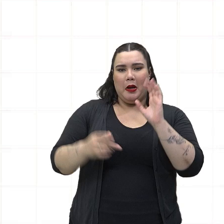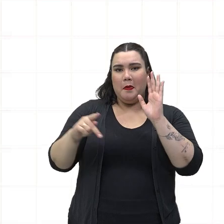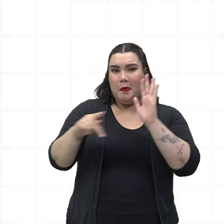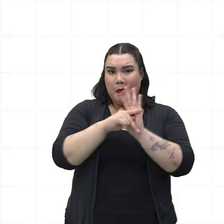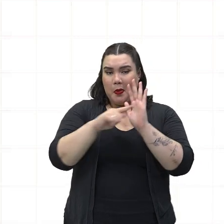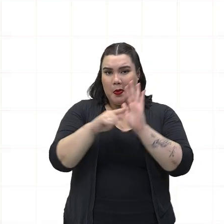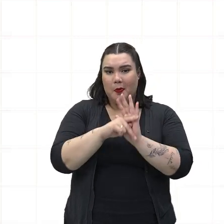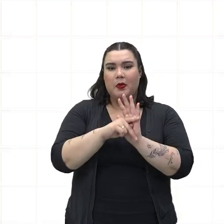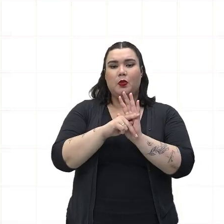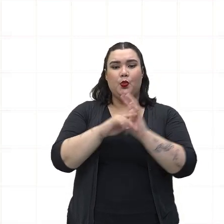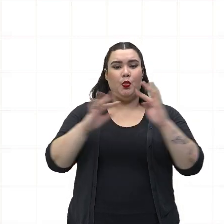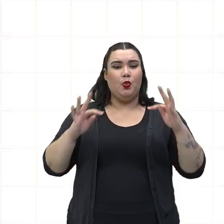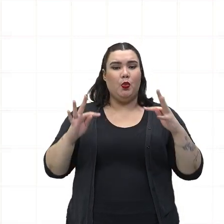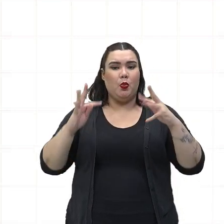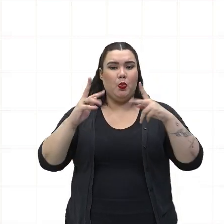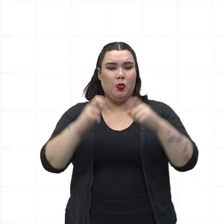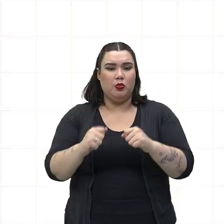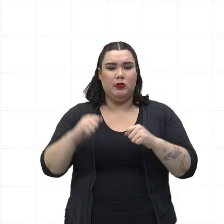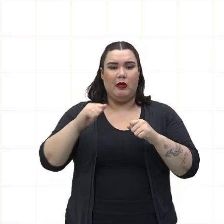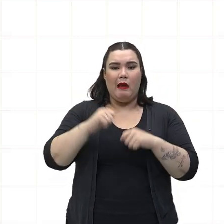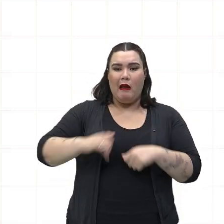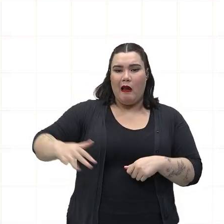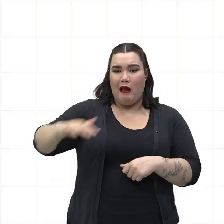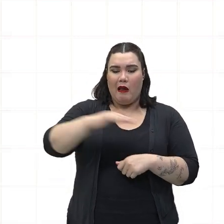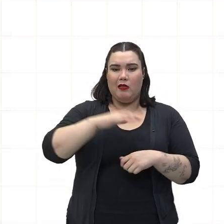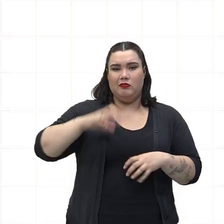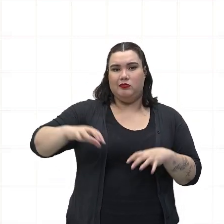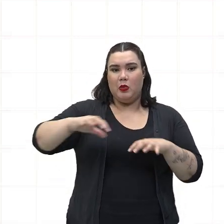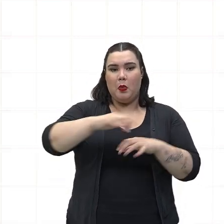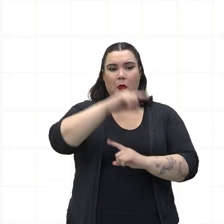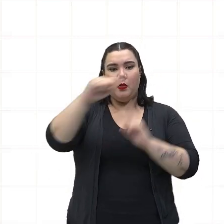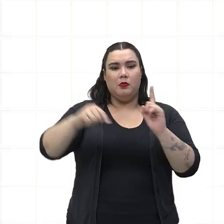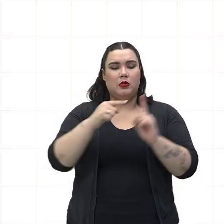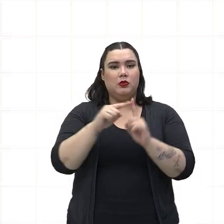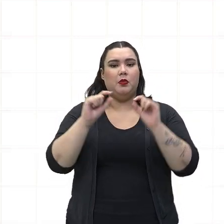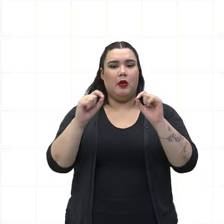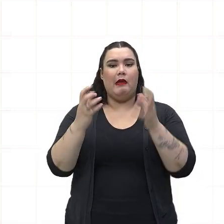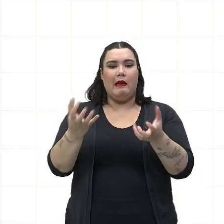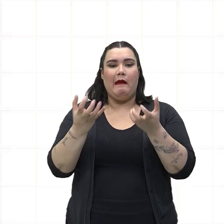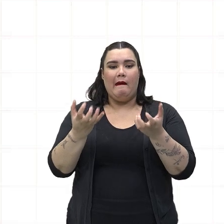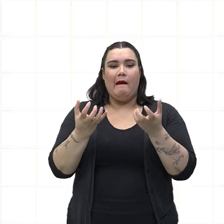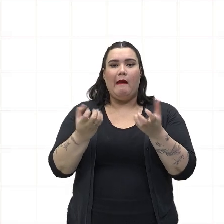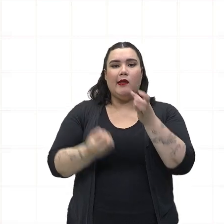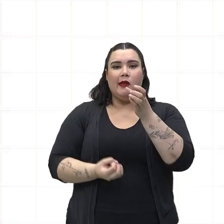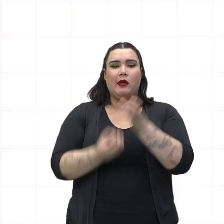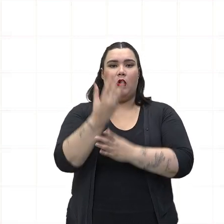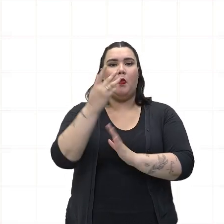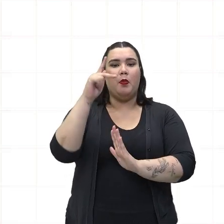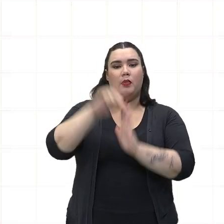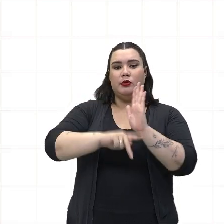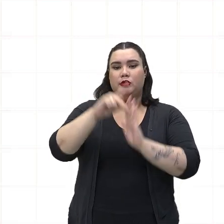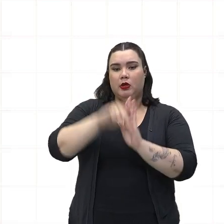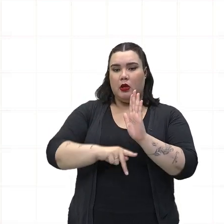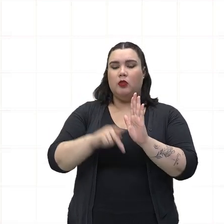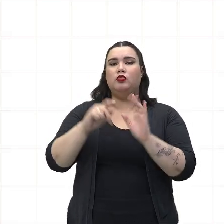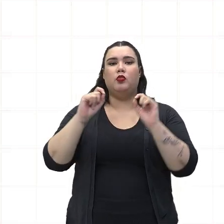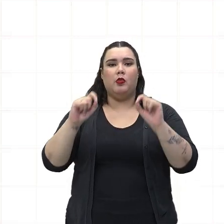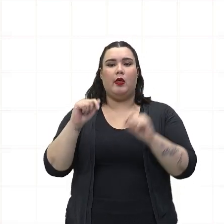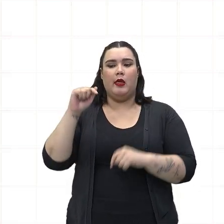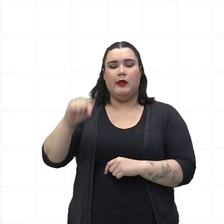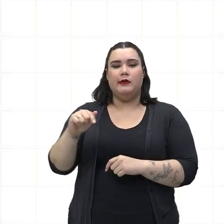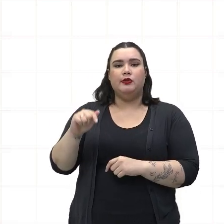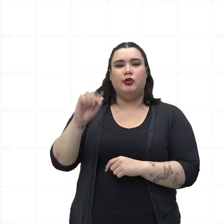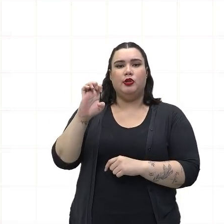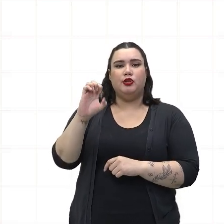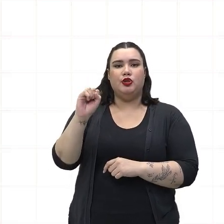característica enraizada por todos os setores no objetivo de atingir um projeto de construção de um